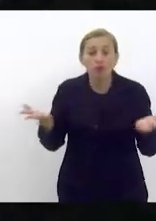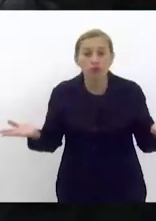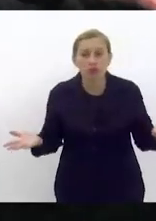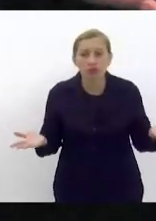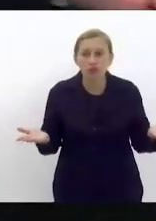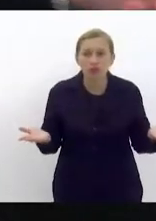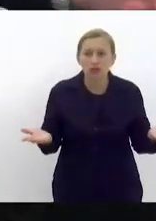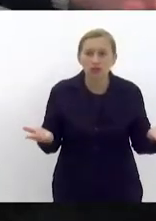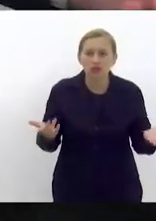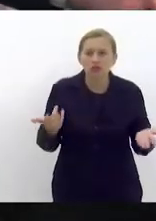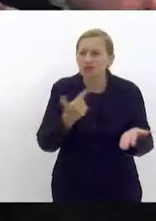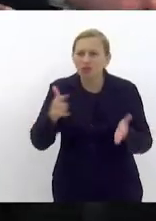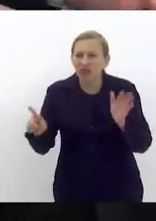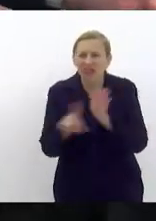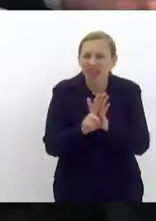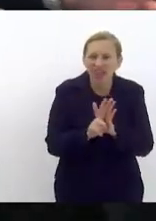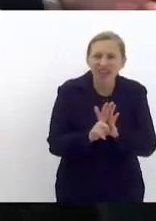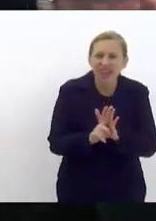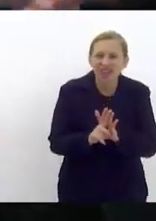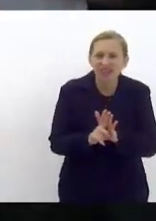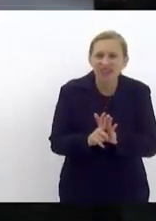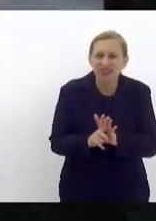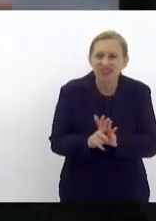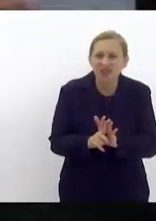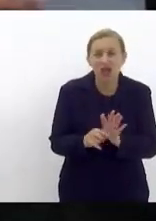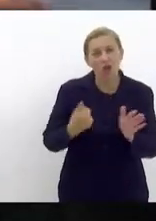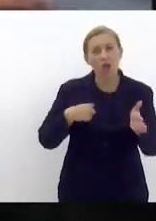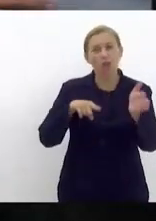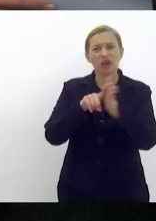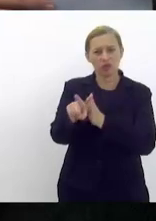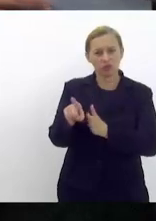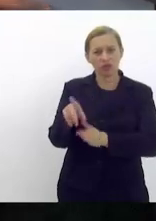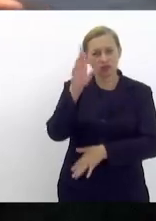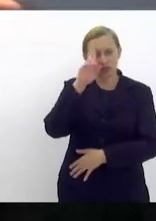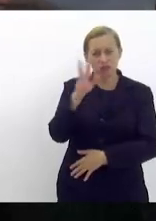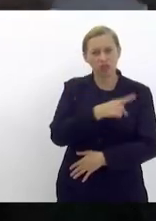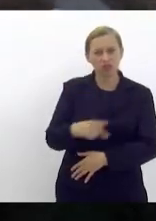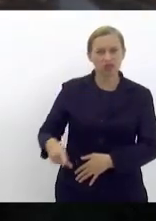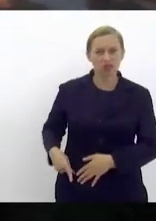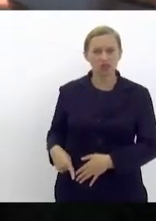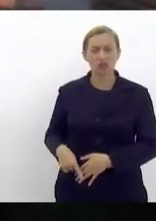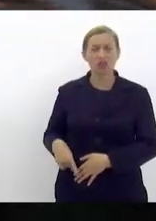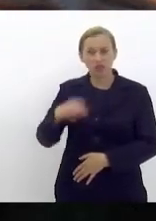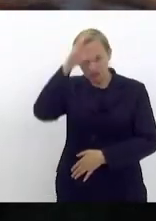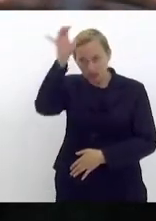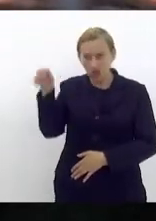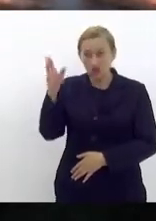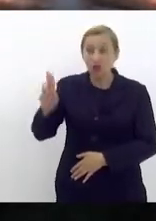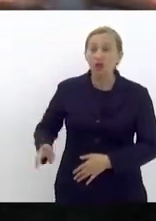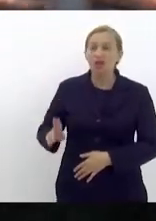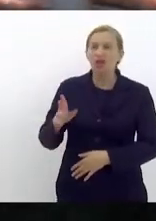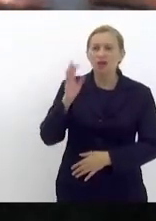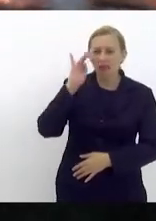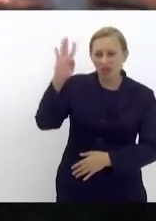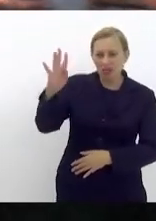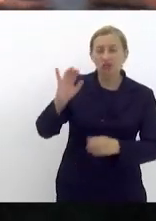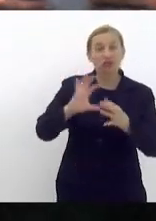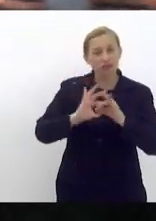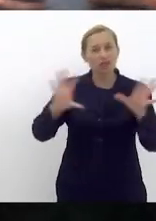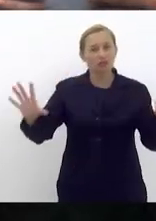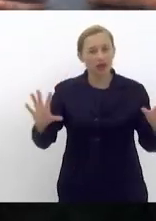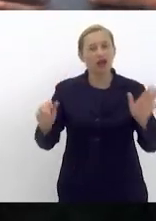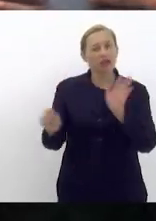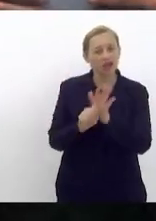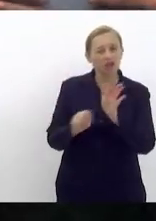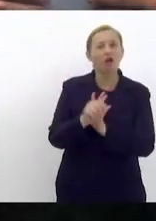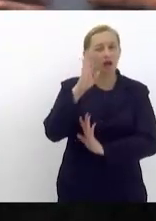Terra sem lei? E fica uma pergunta no ar, presidente Tiaju. Imagine se as drogas fossem liberadas.